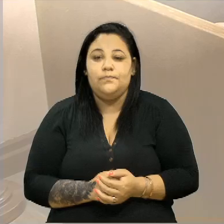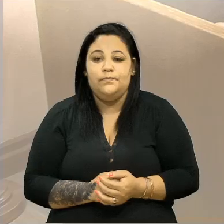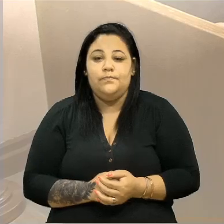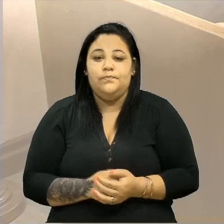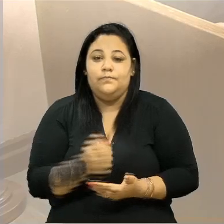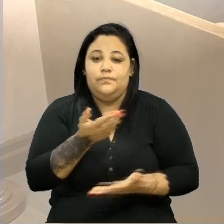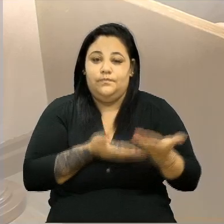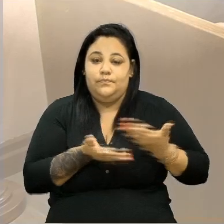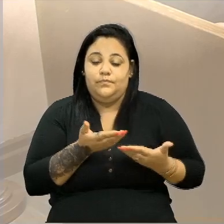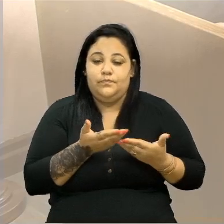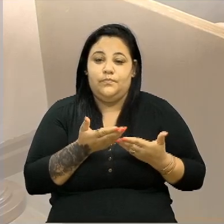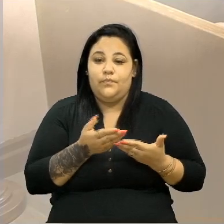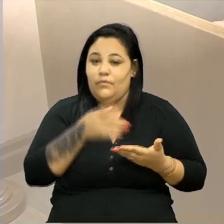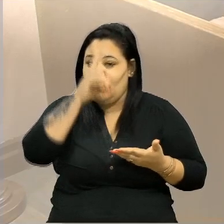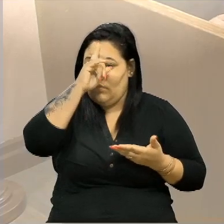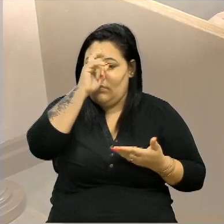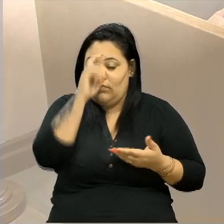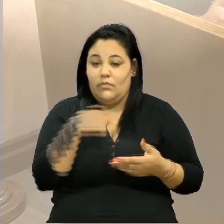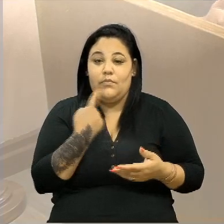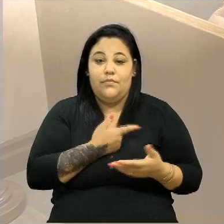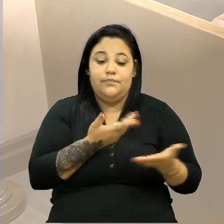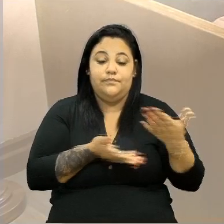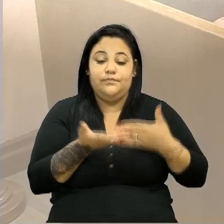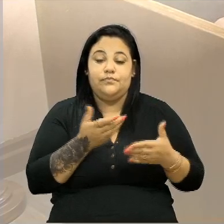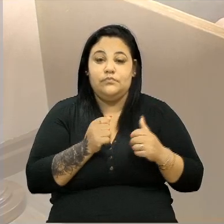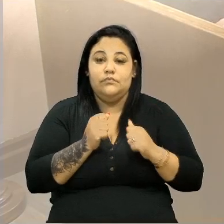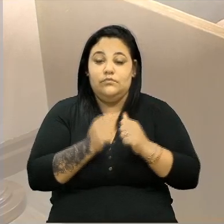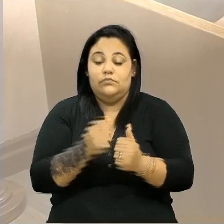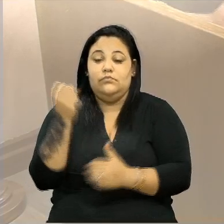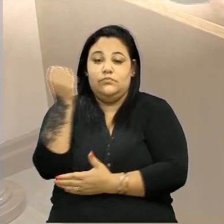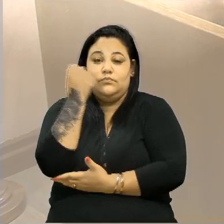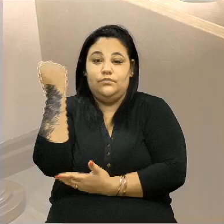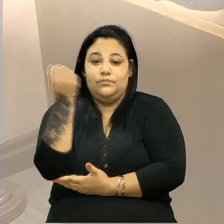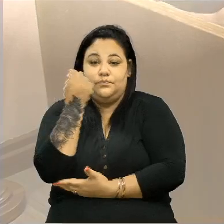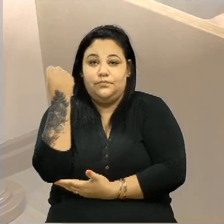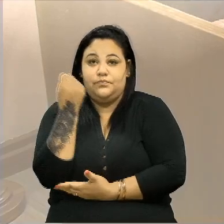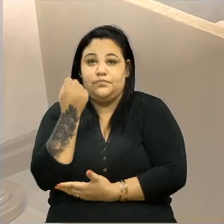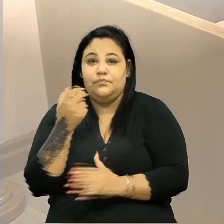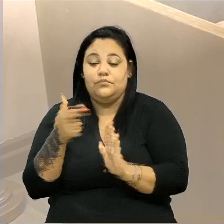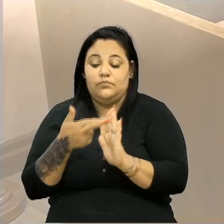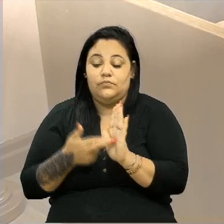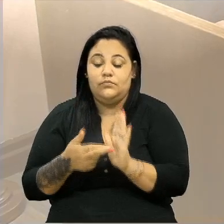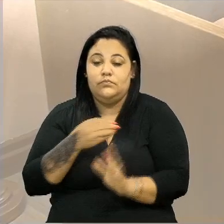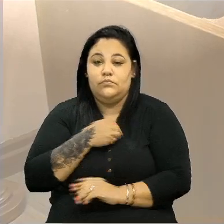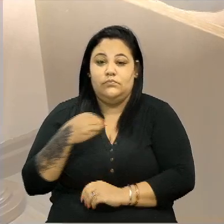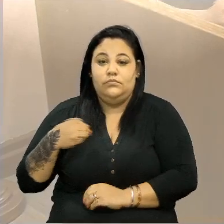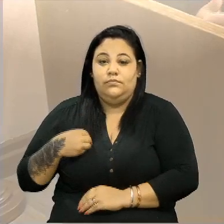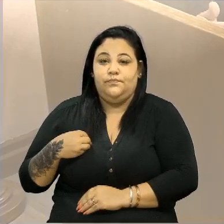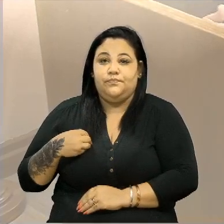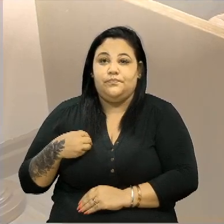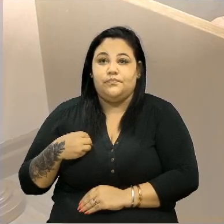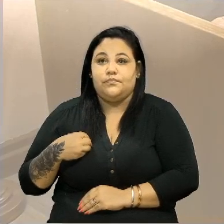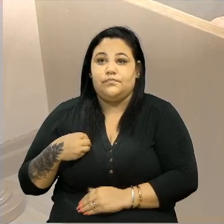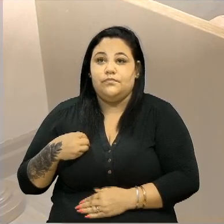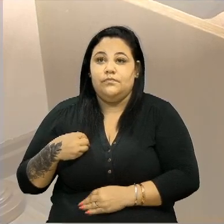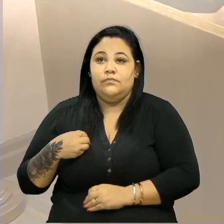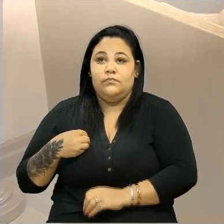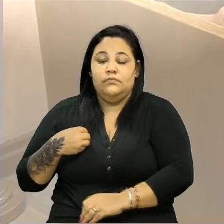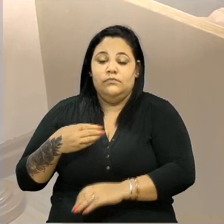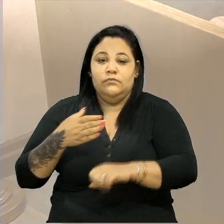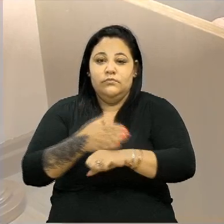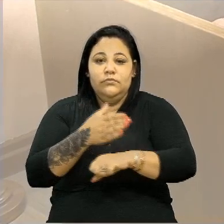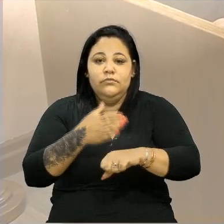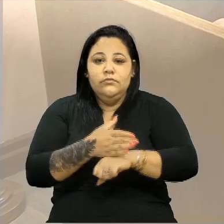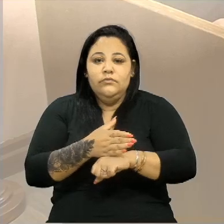pré-hospitalar, atendemos através da rede de urgência e emergência com regulação médica, dentro do serviço de atendimento